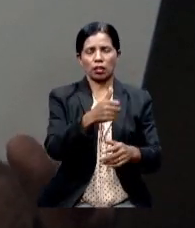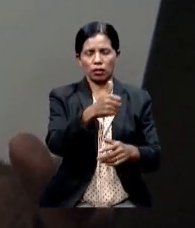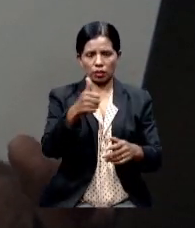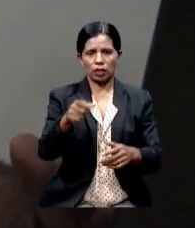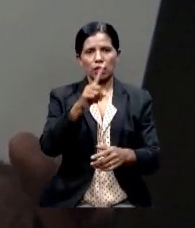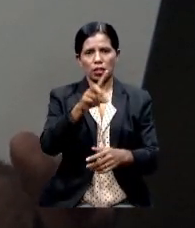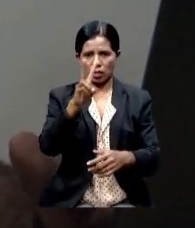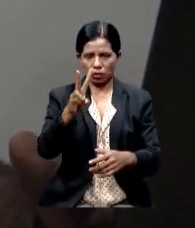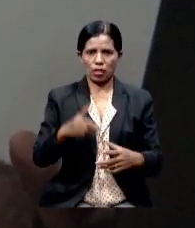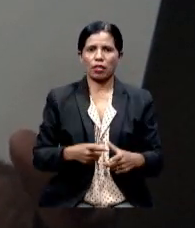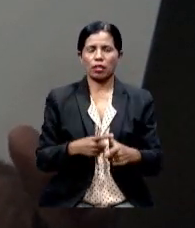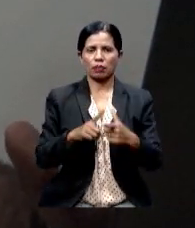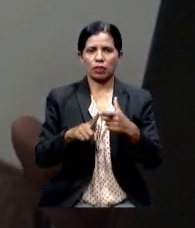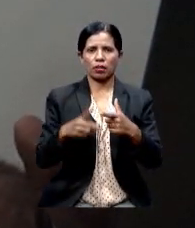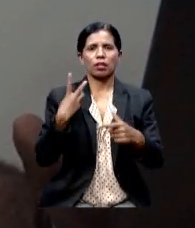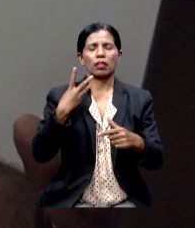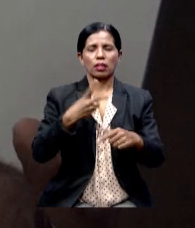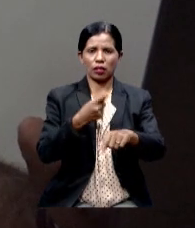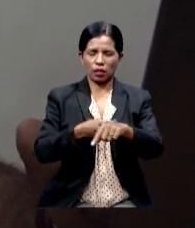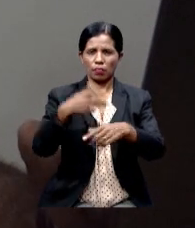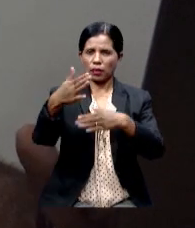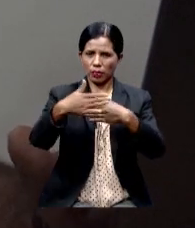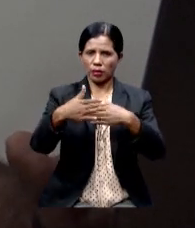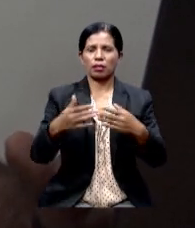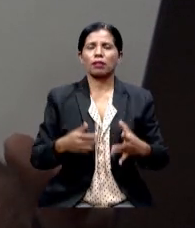rua espera que até tempo para que nene